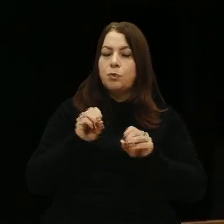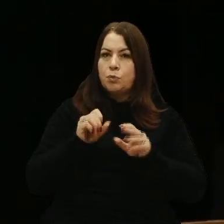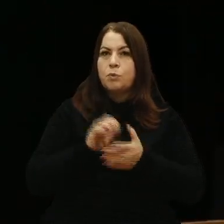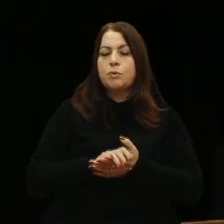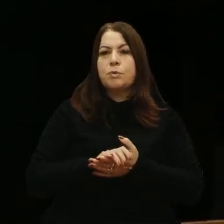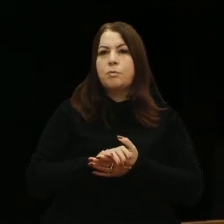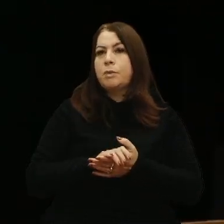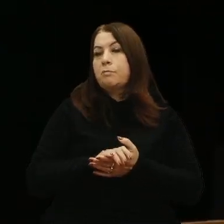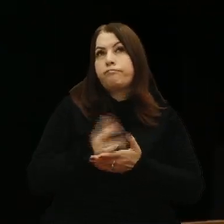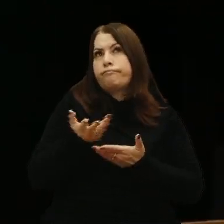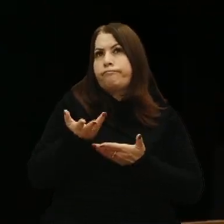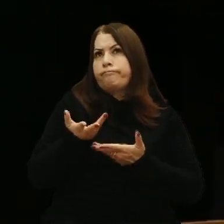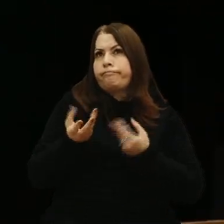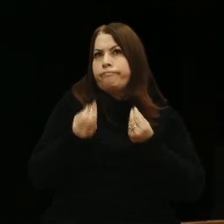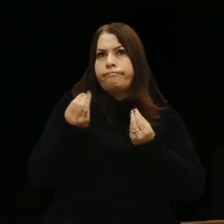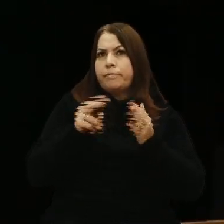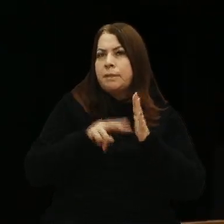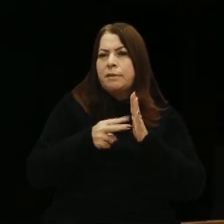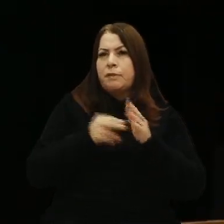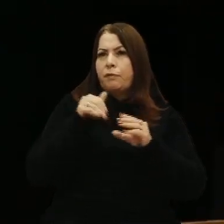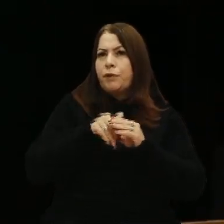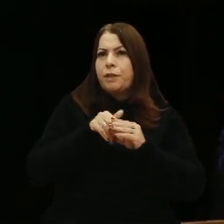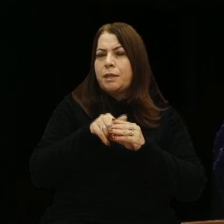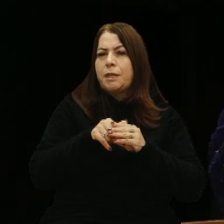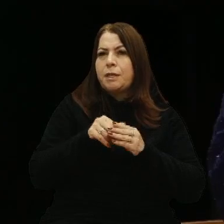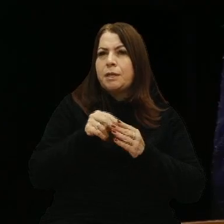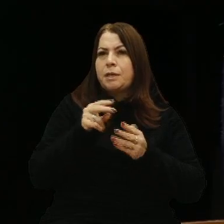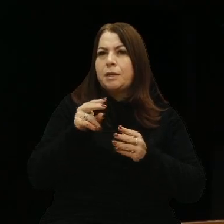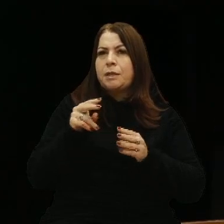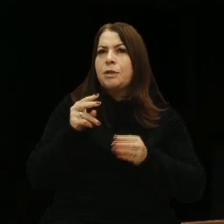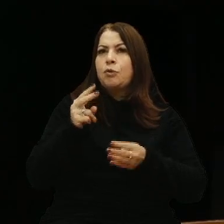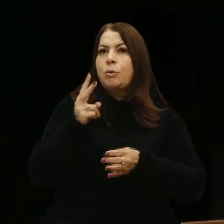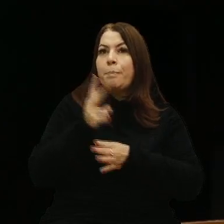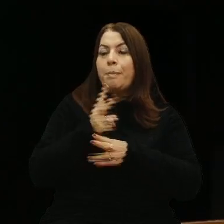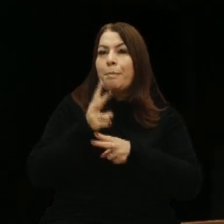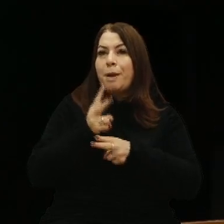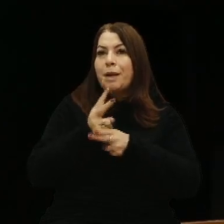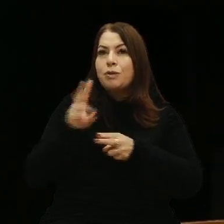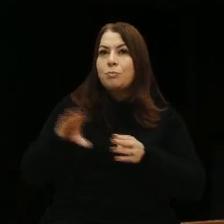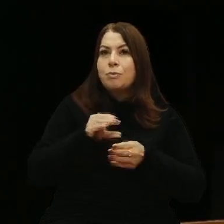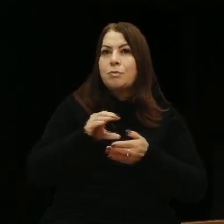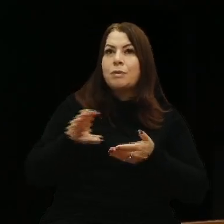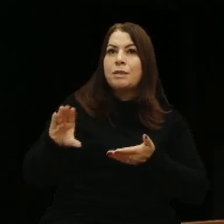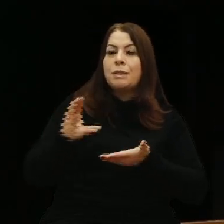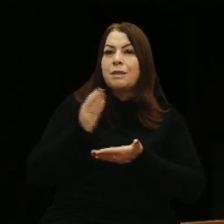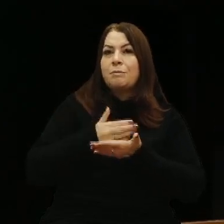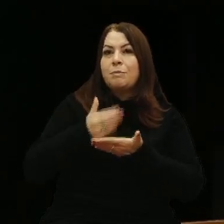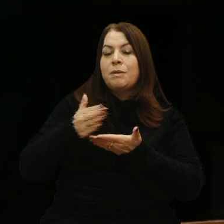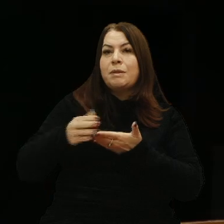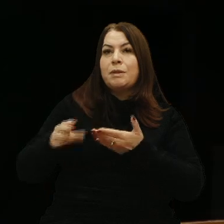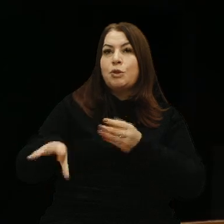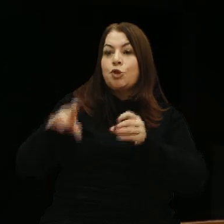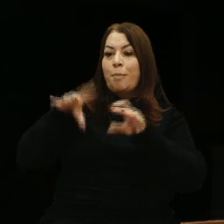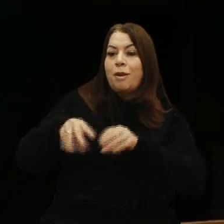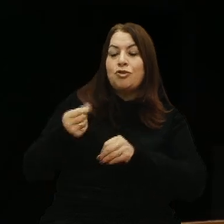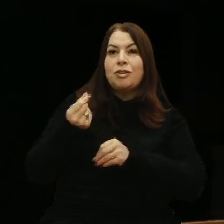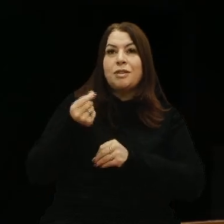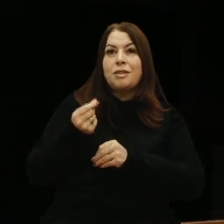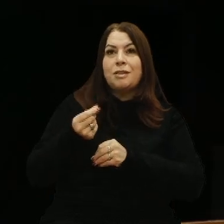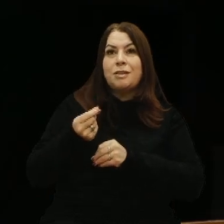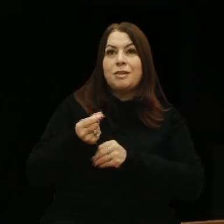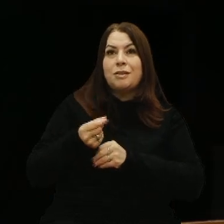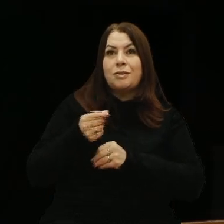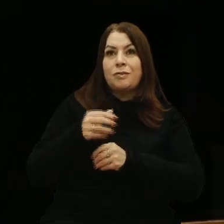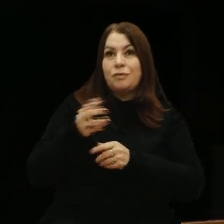mas não faz sentido nós votarmos aqui num crédito suplementar e sobrar dinheiro do Fundo Nacional que vem para a nossa cidade no ano